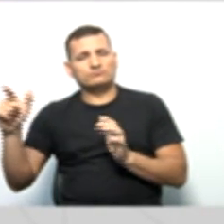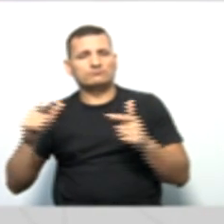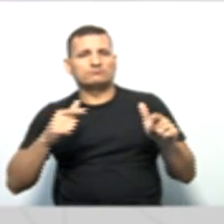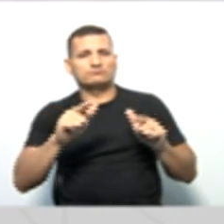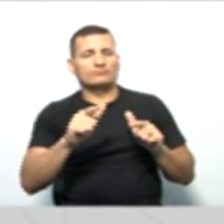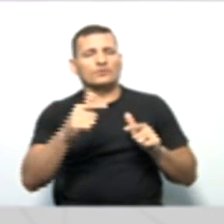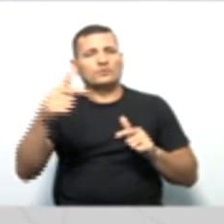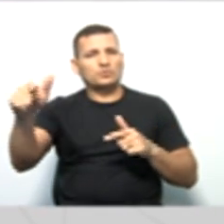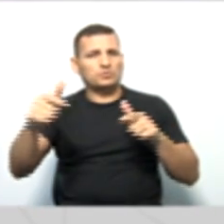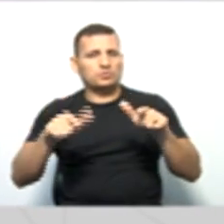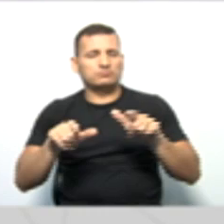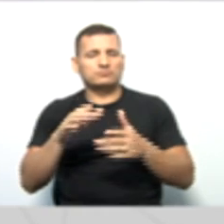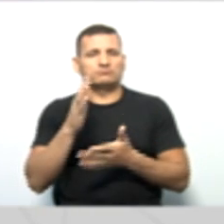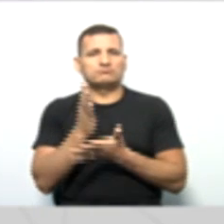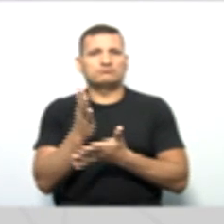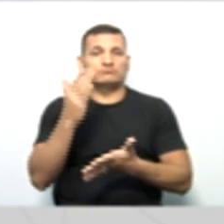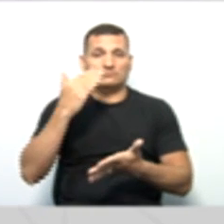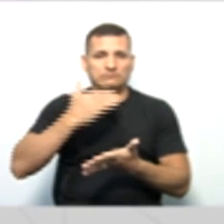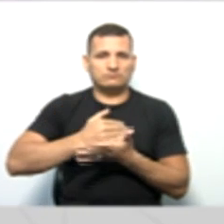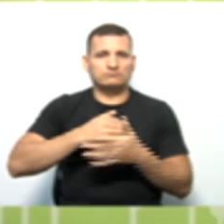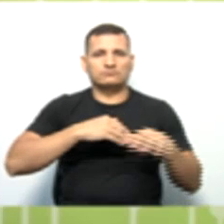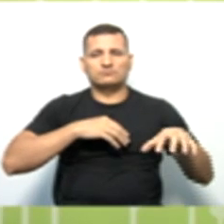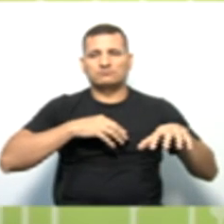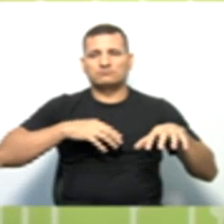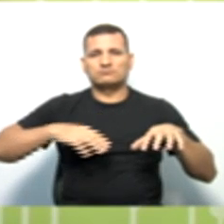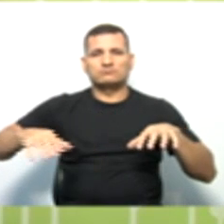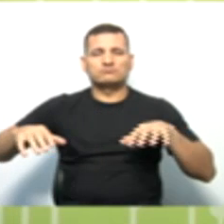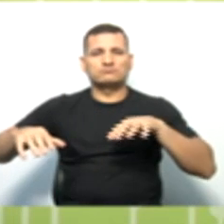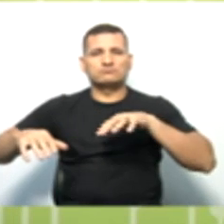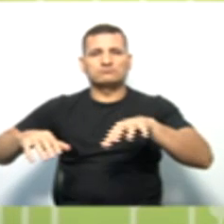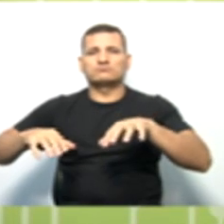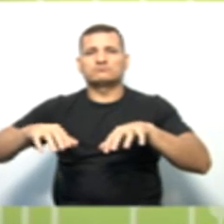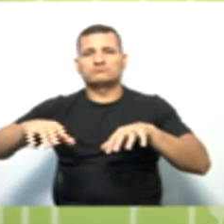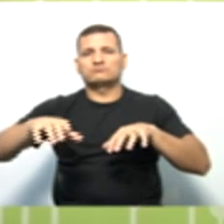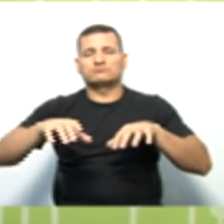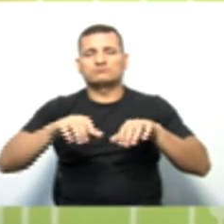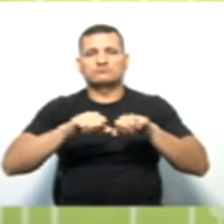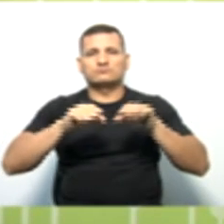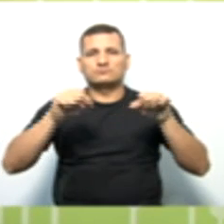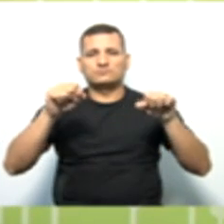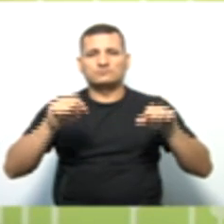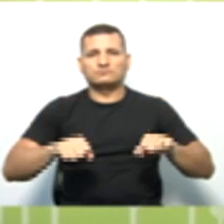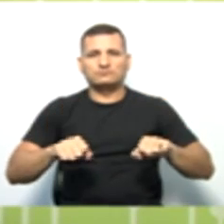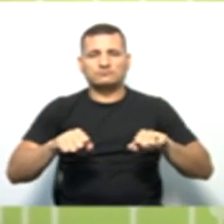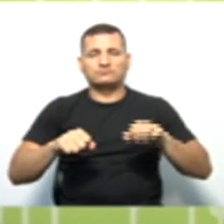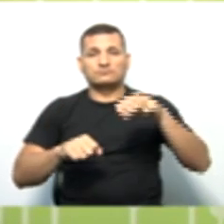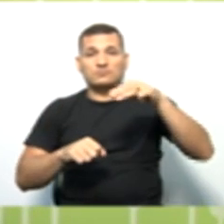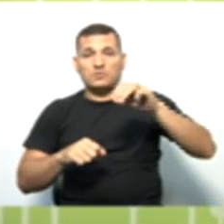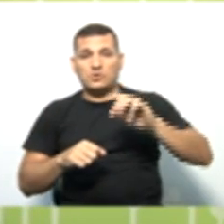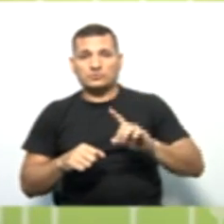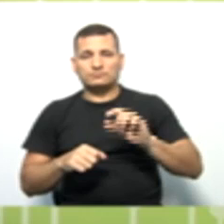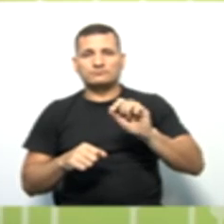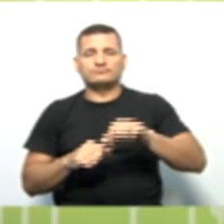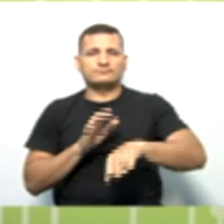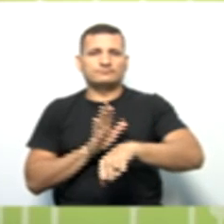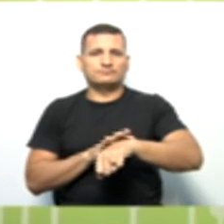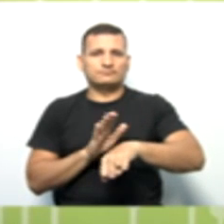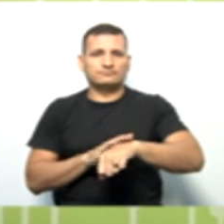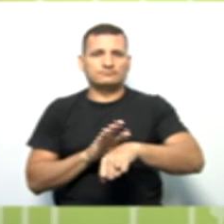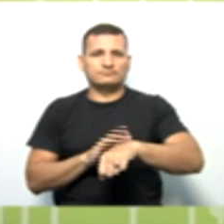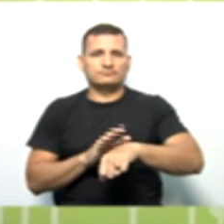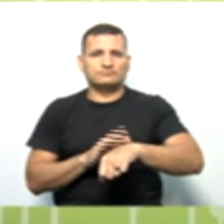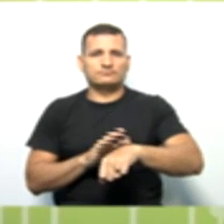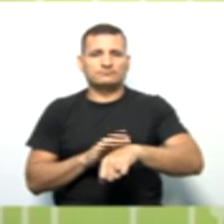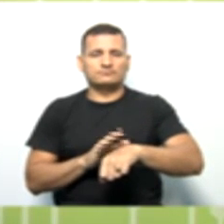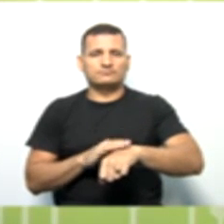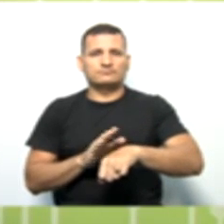3, 4, enfim. Vou dividir entre as equipes a construção desse sistema através dos módulos. Para quê? Para que eu possa ganhar tempo, tá, gente? E